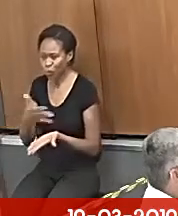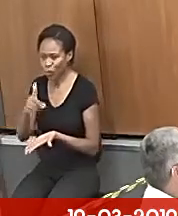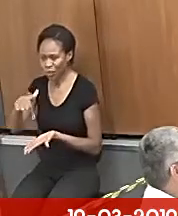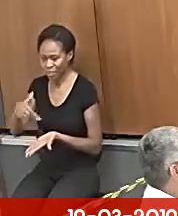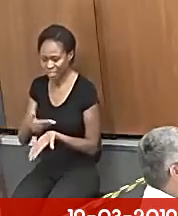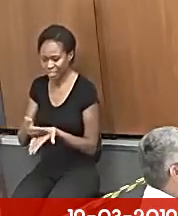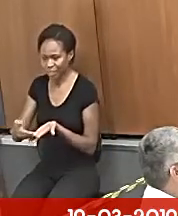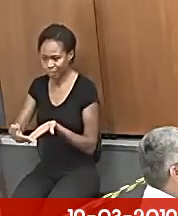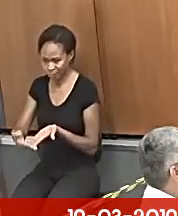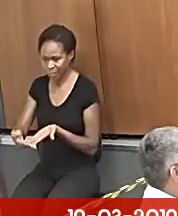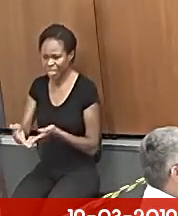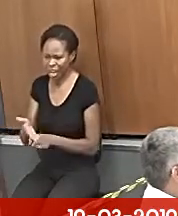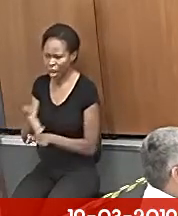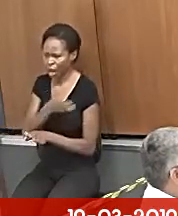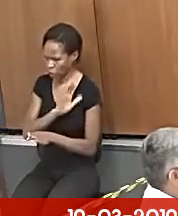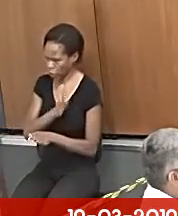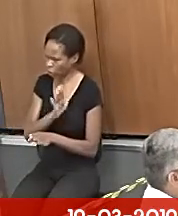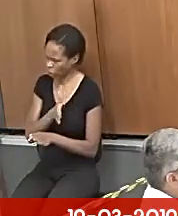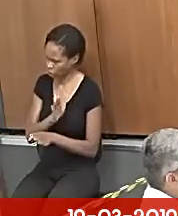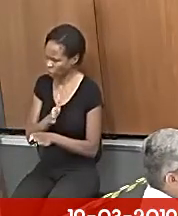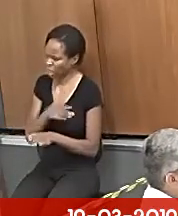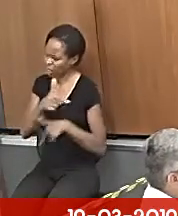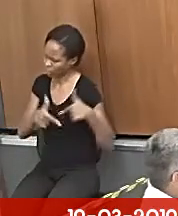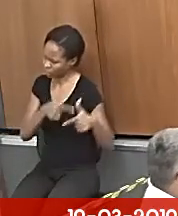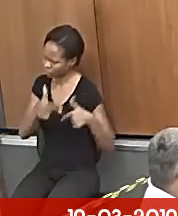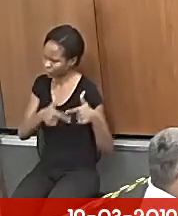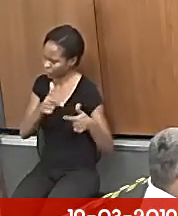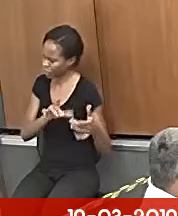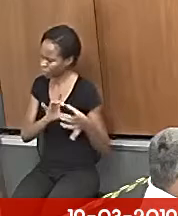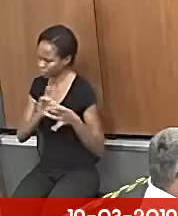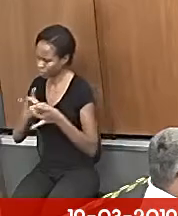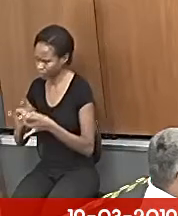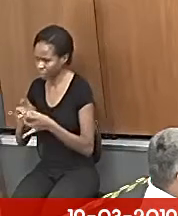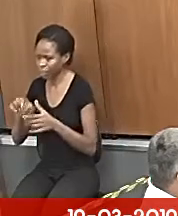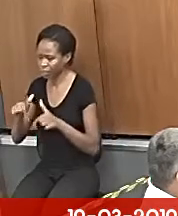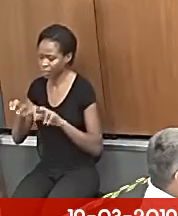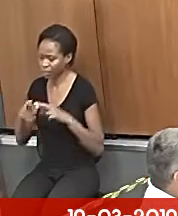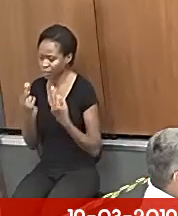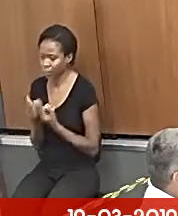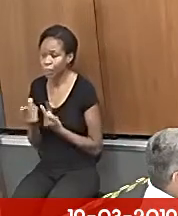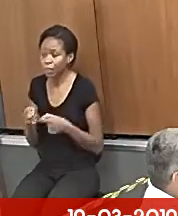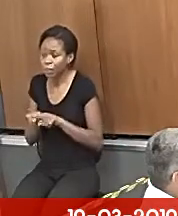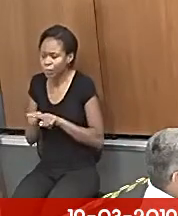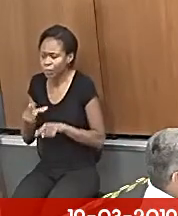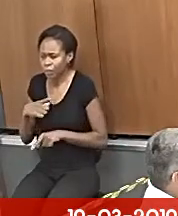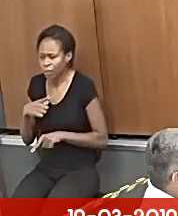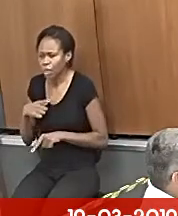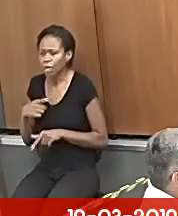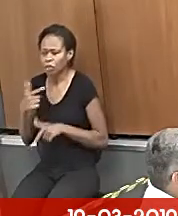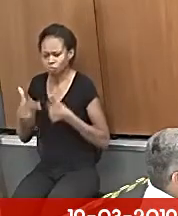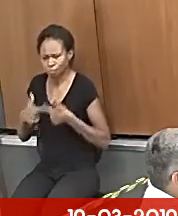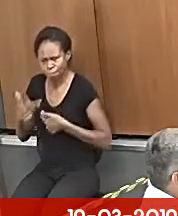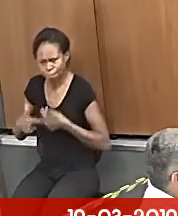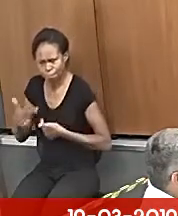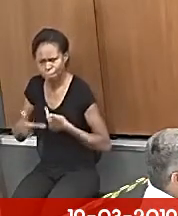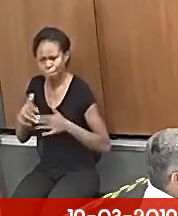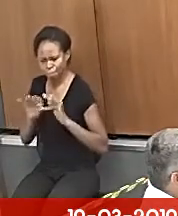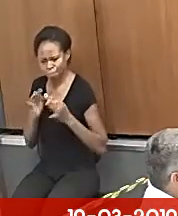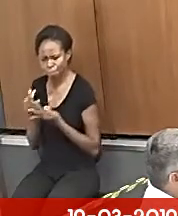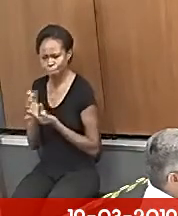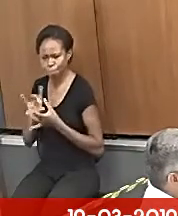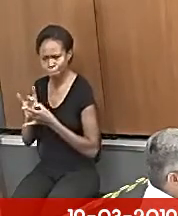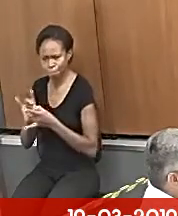já estava trabalhando por ela e tem uma bandeira que na própria família já leva adiante essa